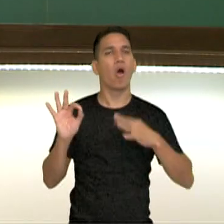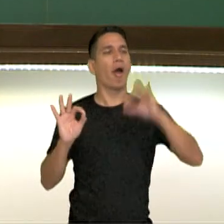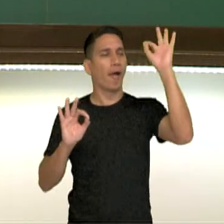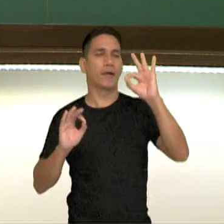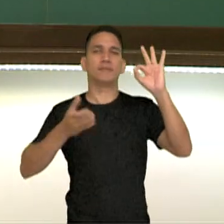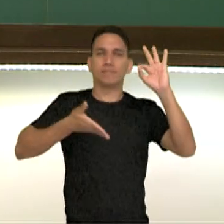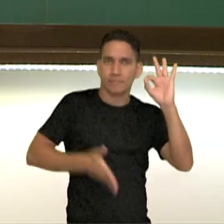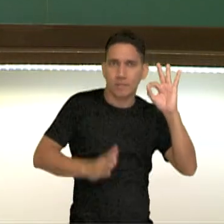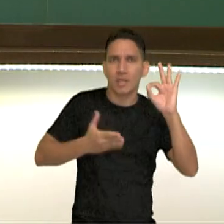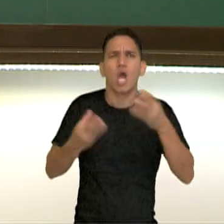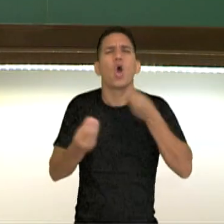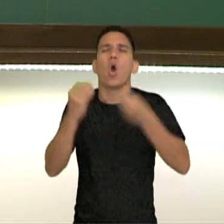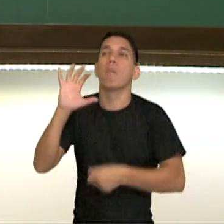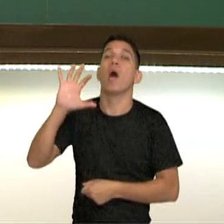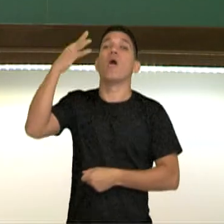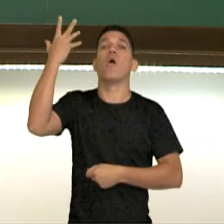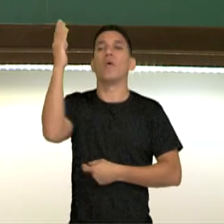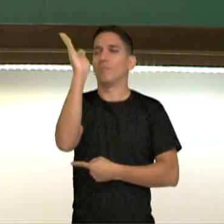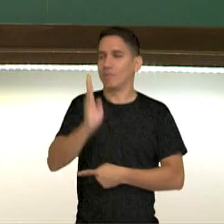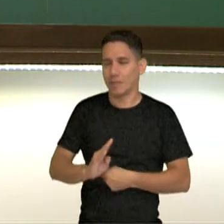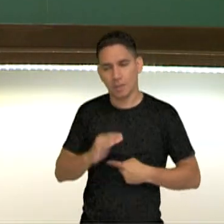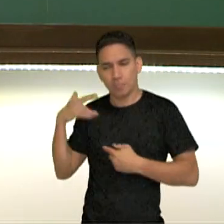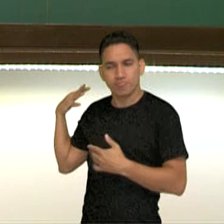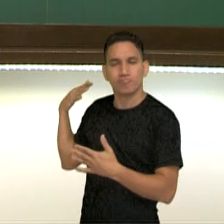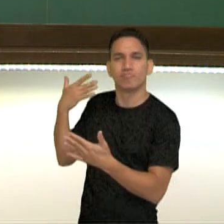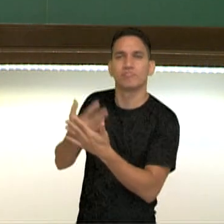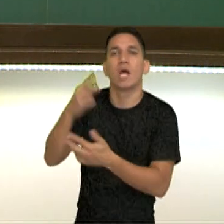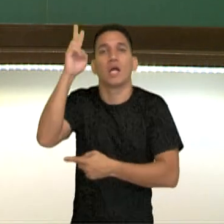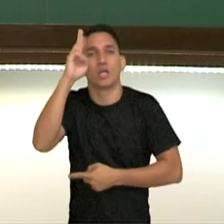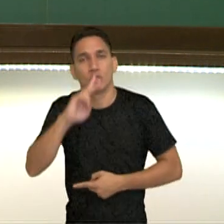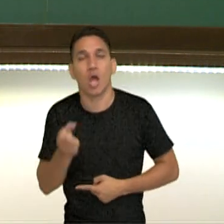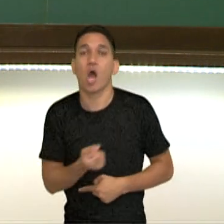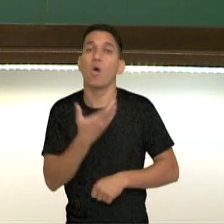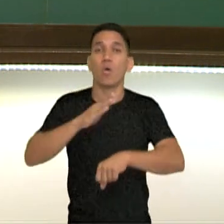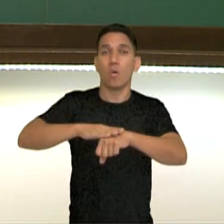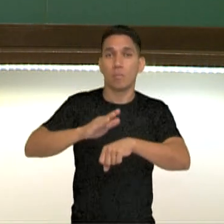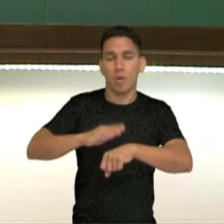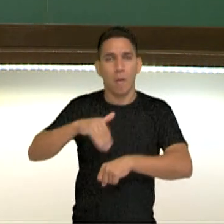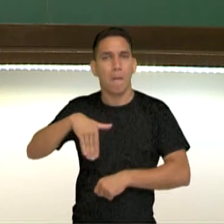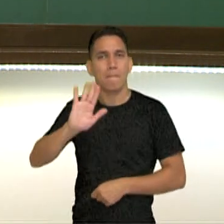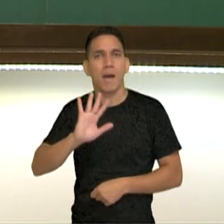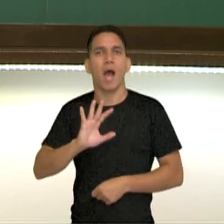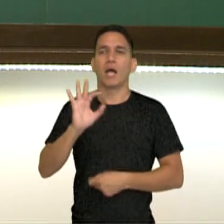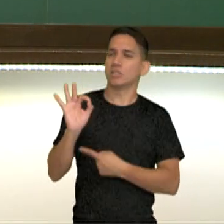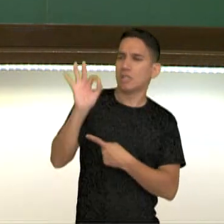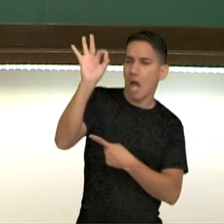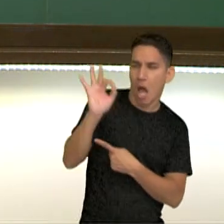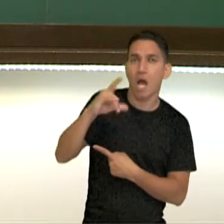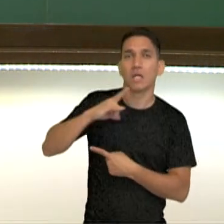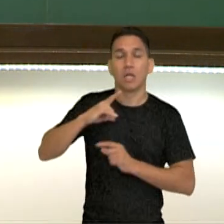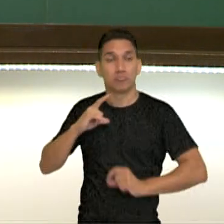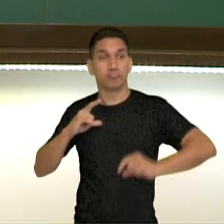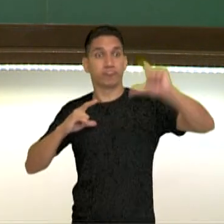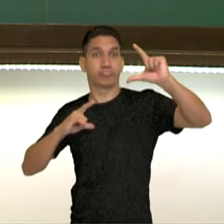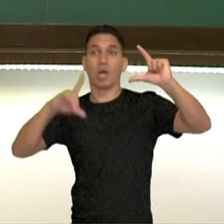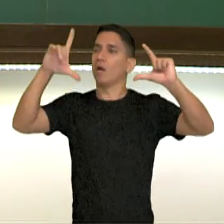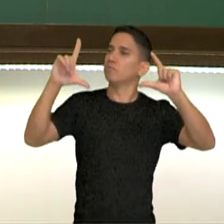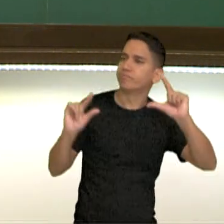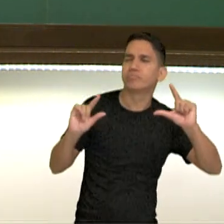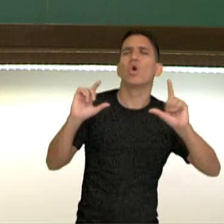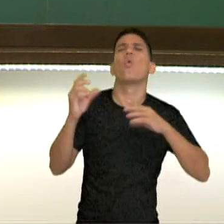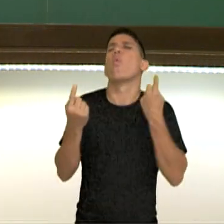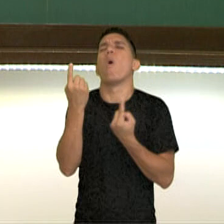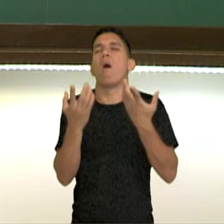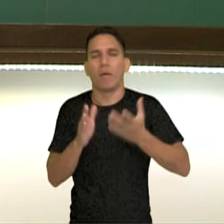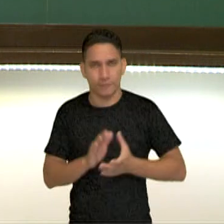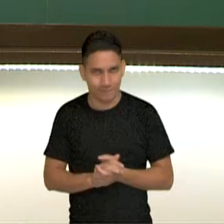isso aconteceu no Brasil ao longo da história, alguns momentos com maiores taxas, né, mais elevadas, outros menores